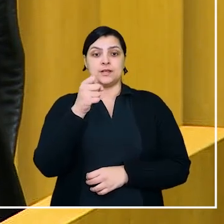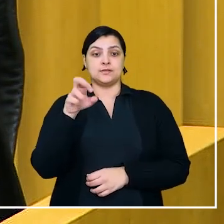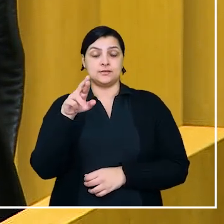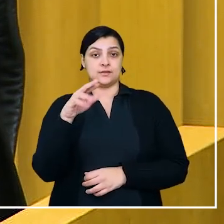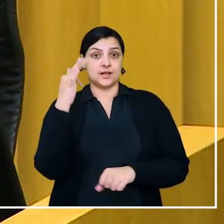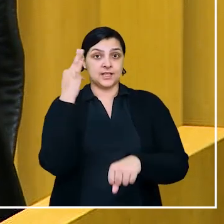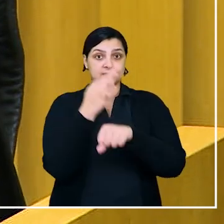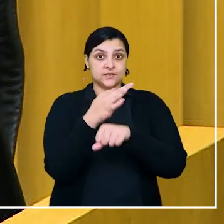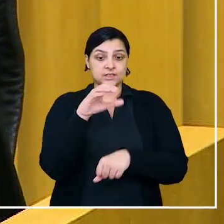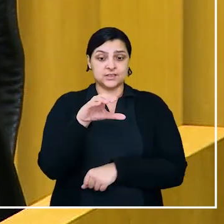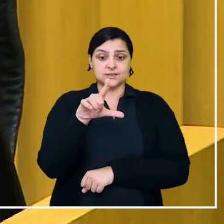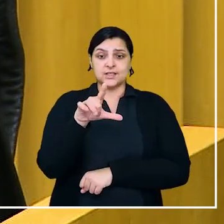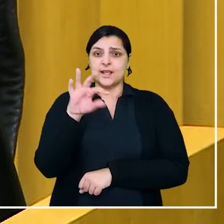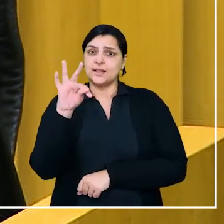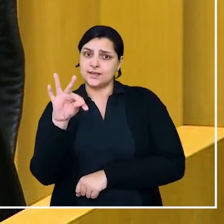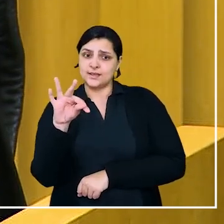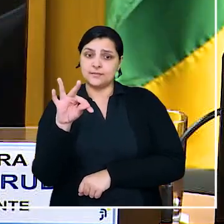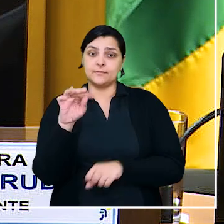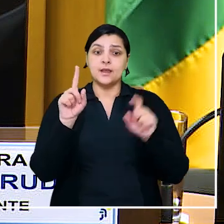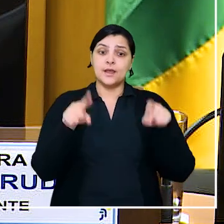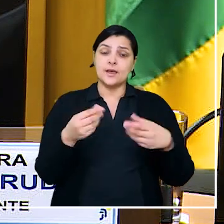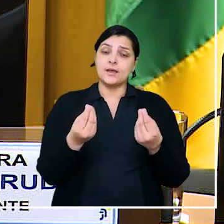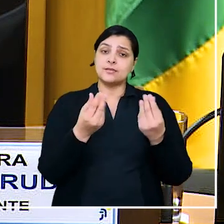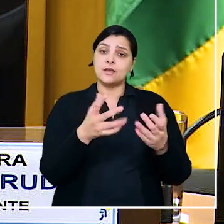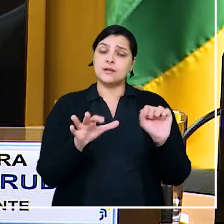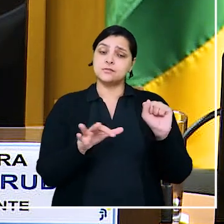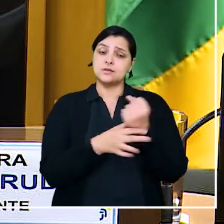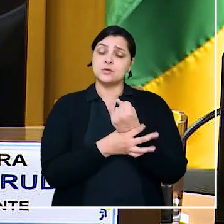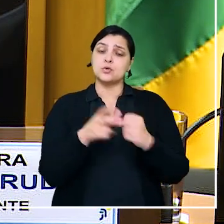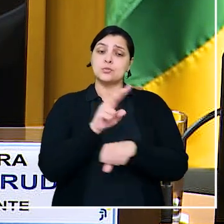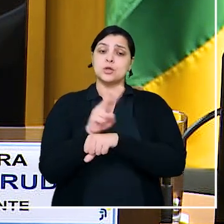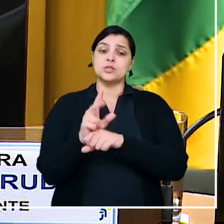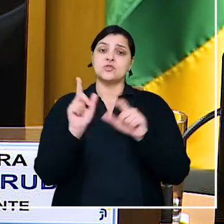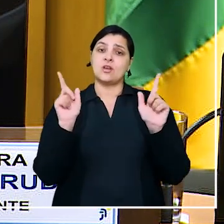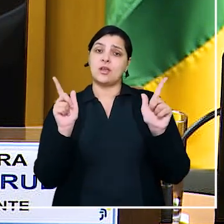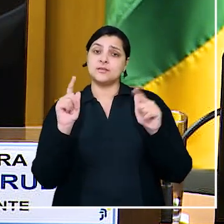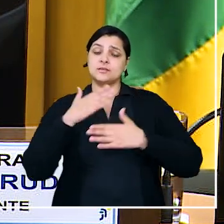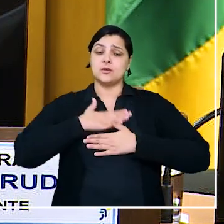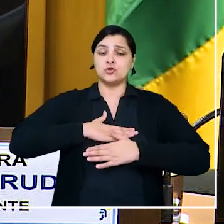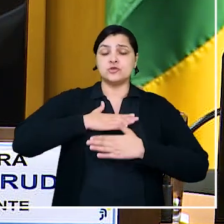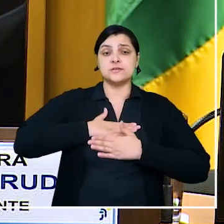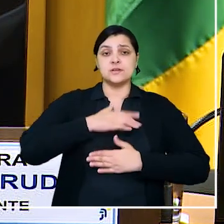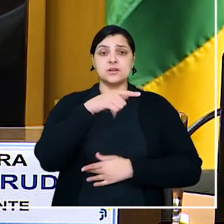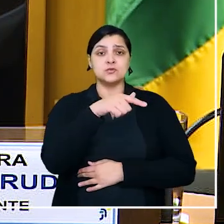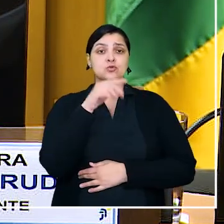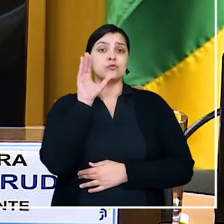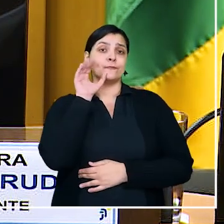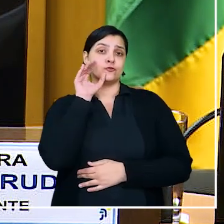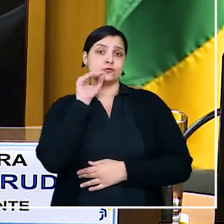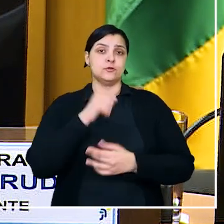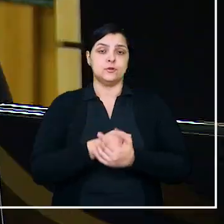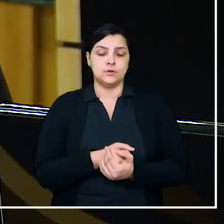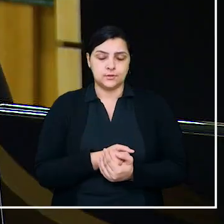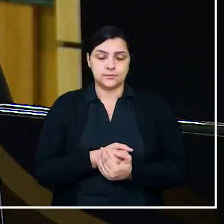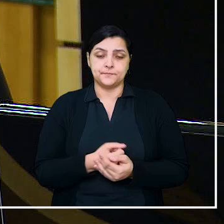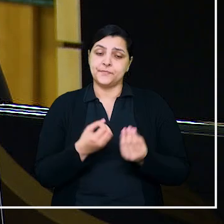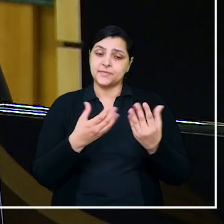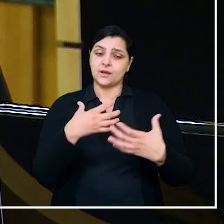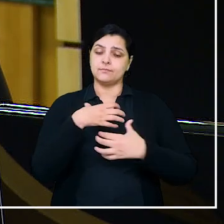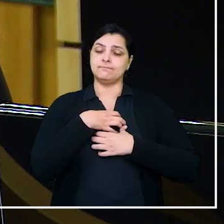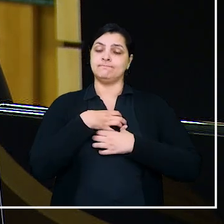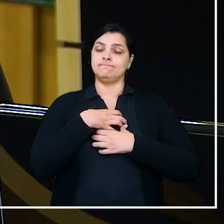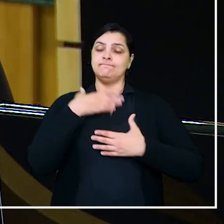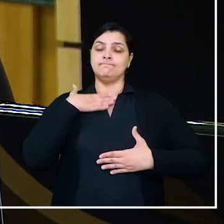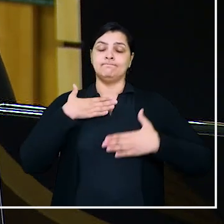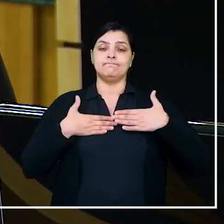férias previstas na CLT visam preservar e proteger o lazer e o repouso da trabalhadora, a fim de garantir o